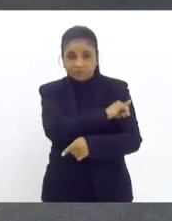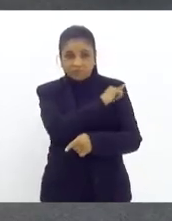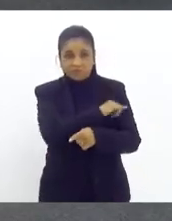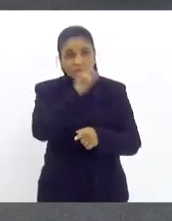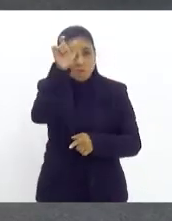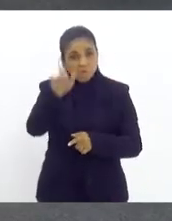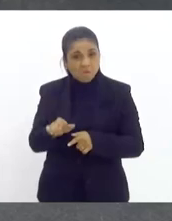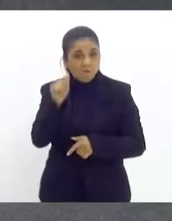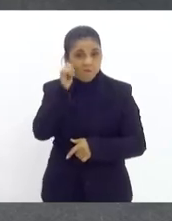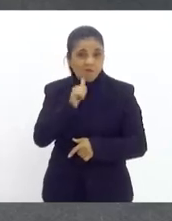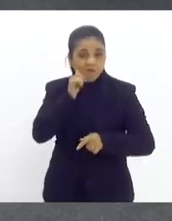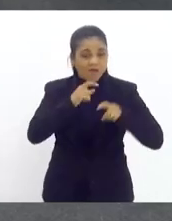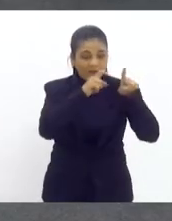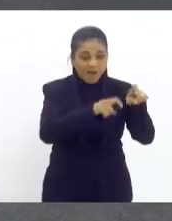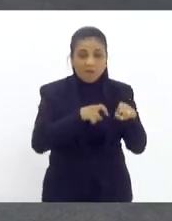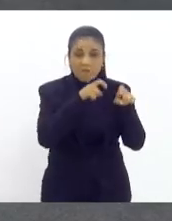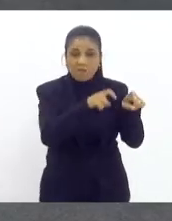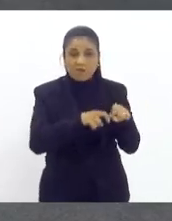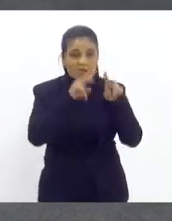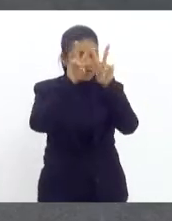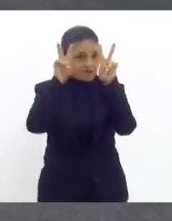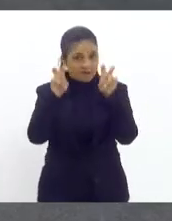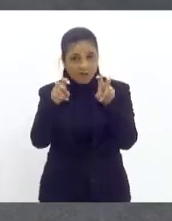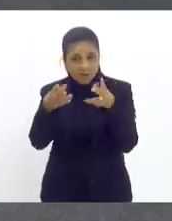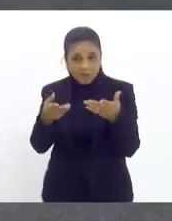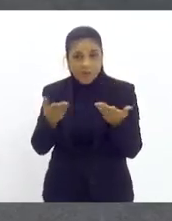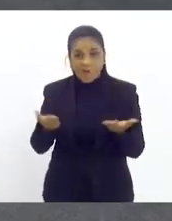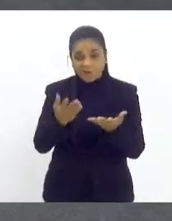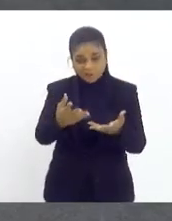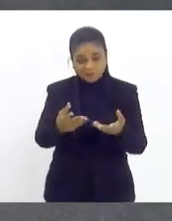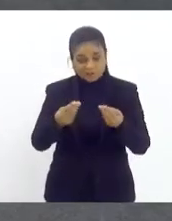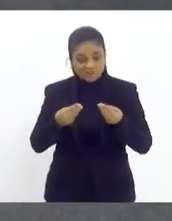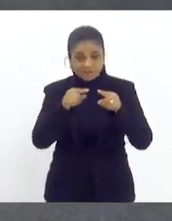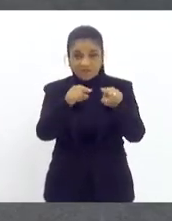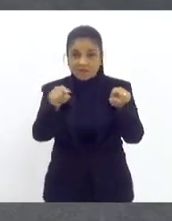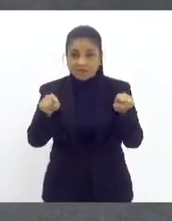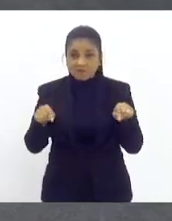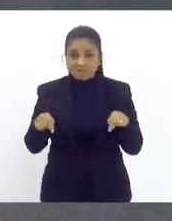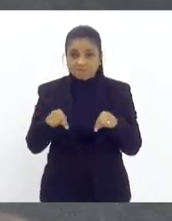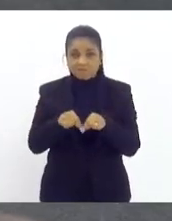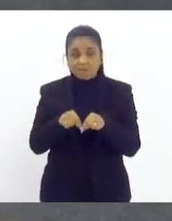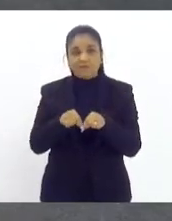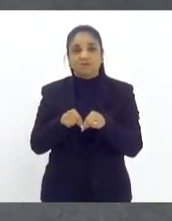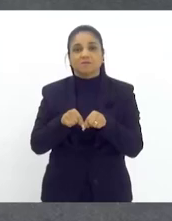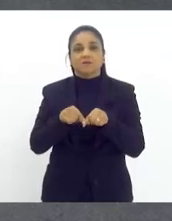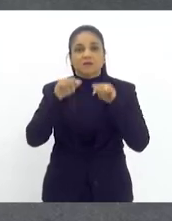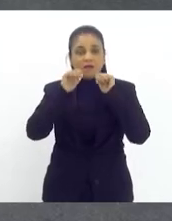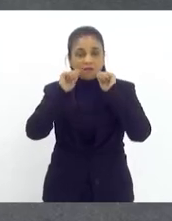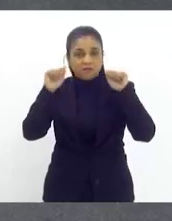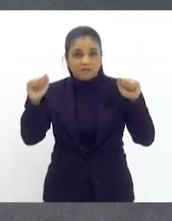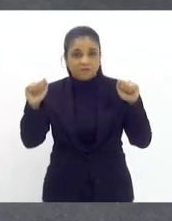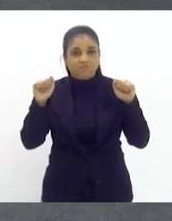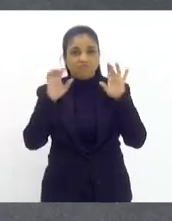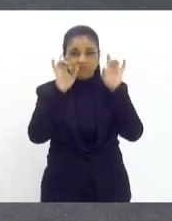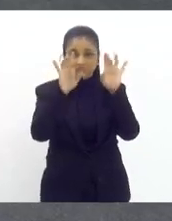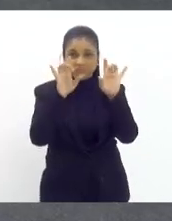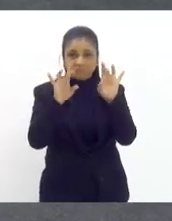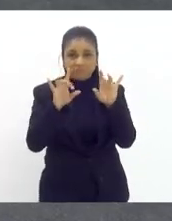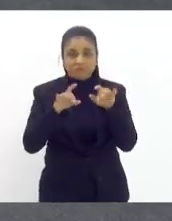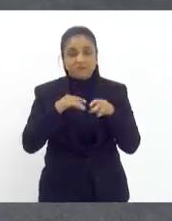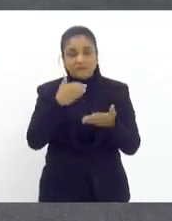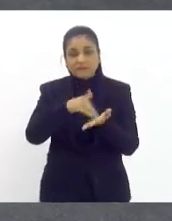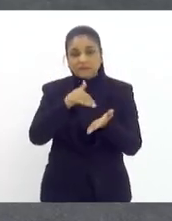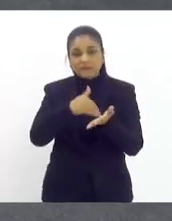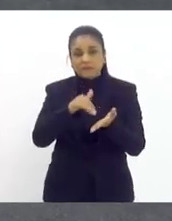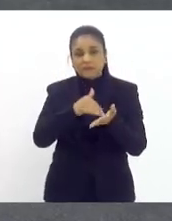camponesa só para o senhor ter uma ideia recebi hoje meu gabinete assessor especial da secretaria de agricultura